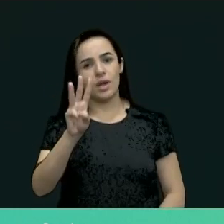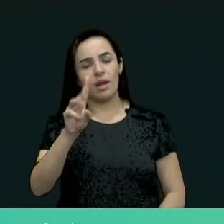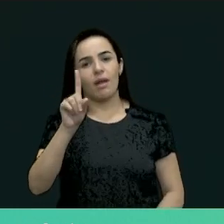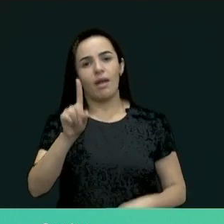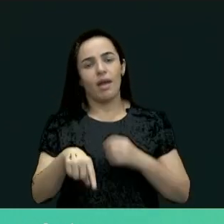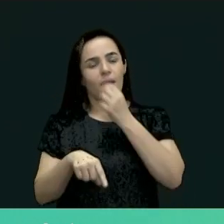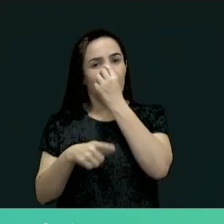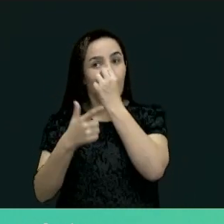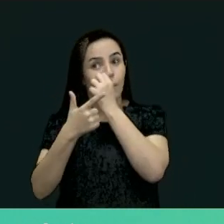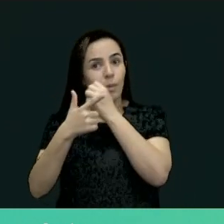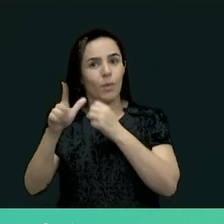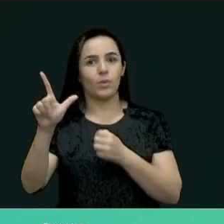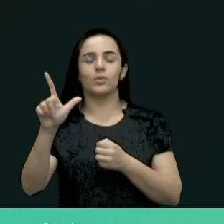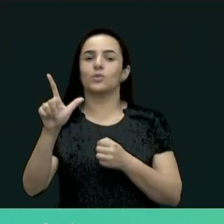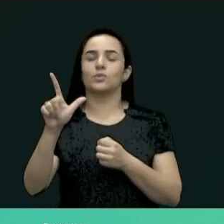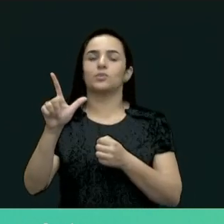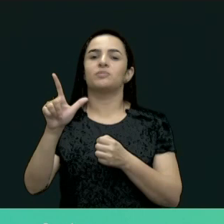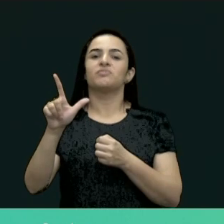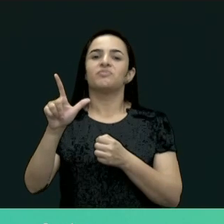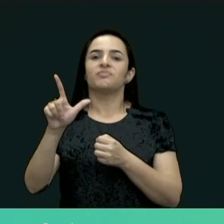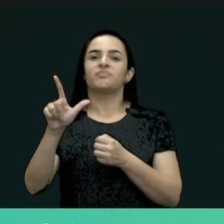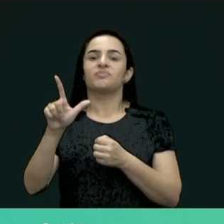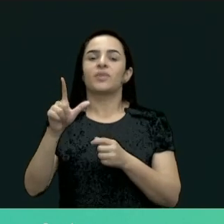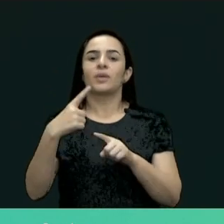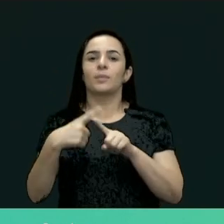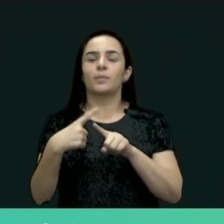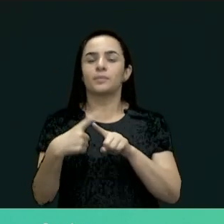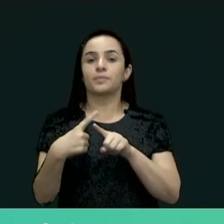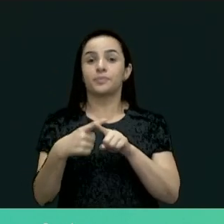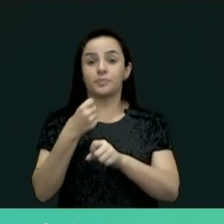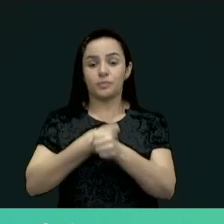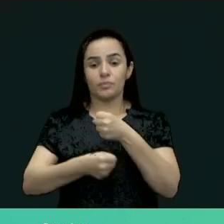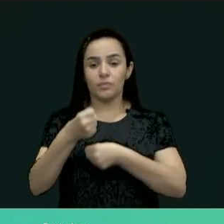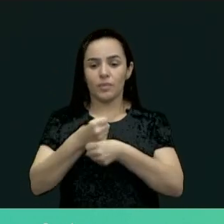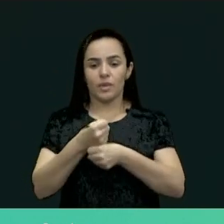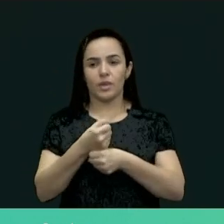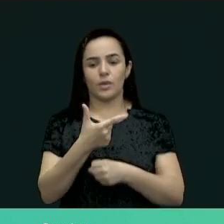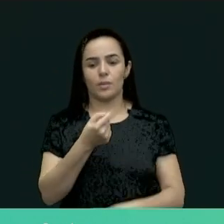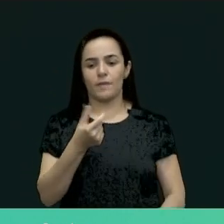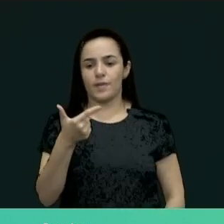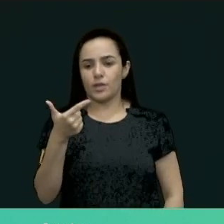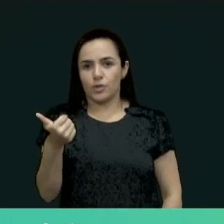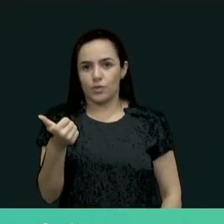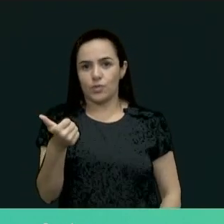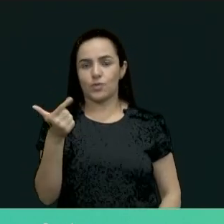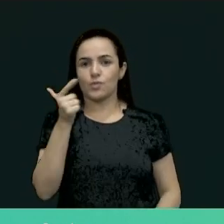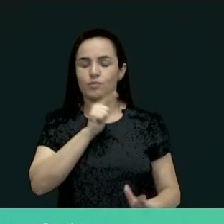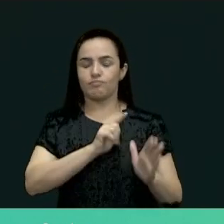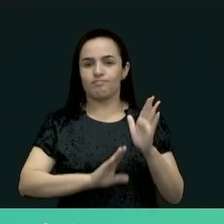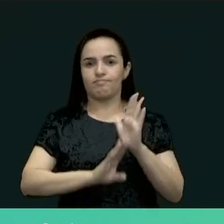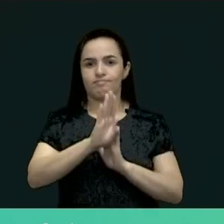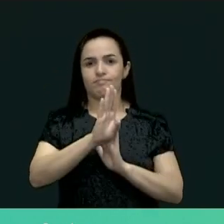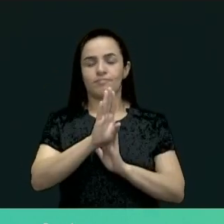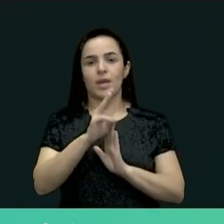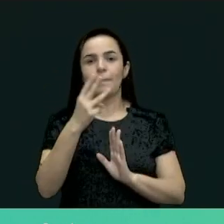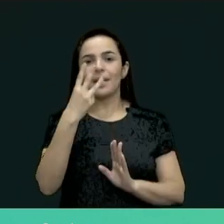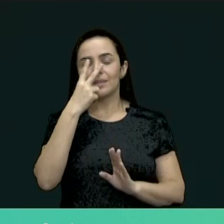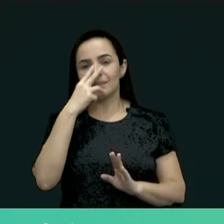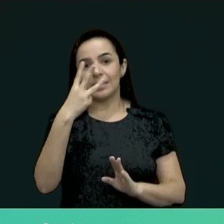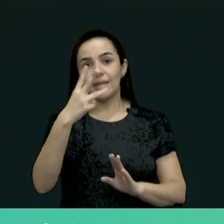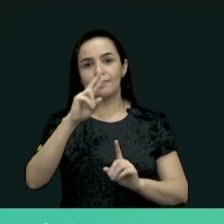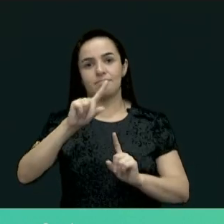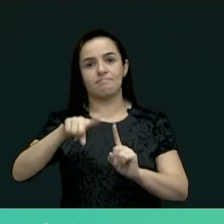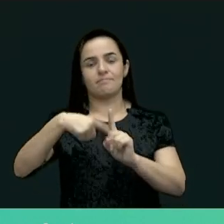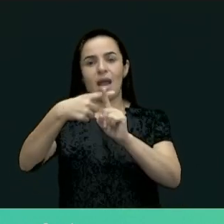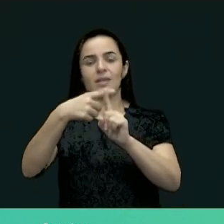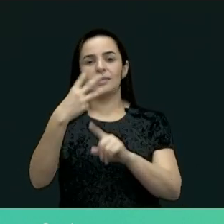offshore. Nós batemos recorde de instalação offshore no ano de 2021, e este número foi 3 vezes maior